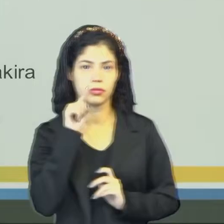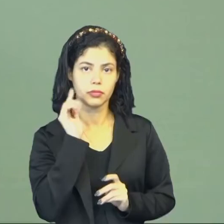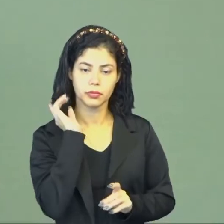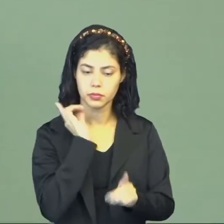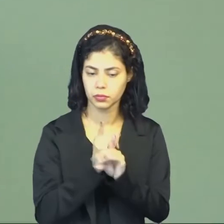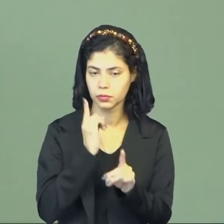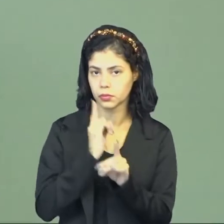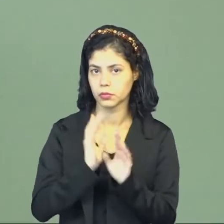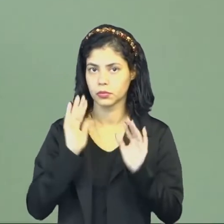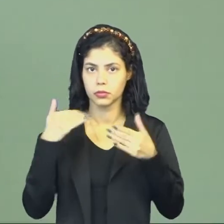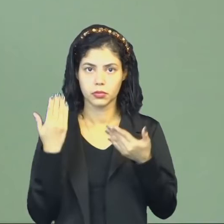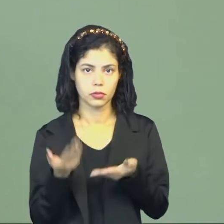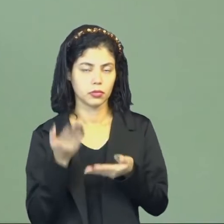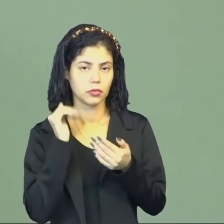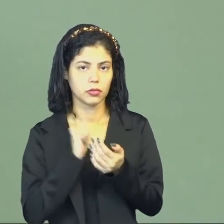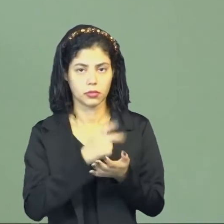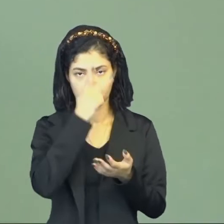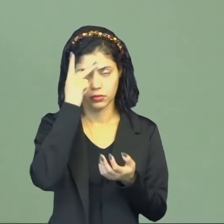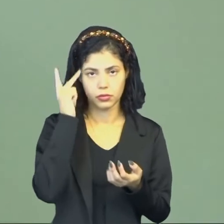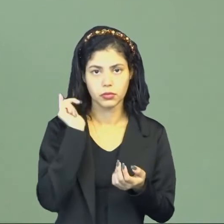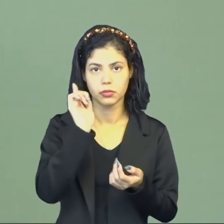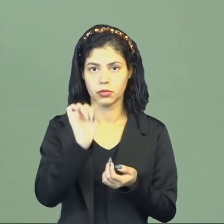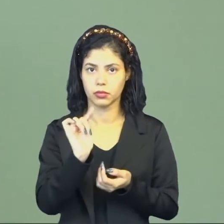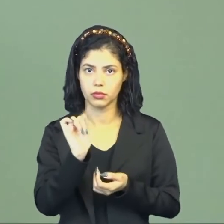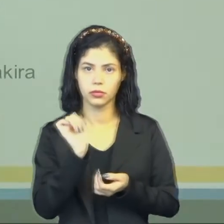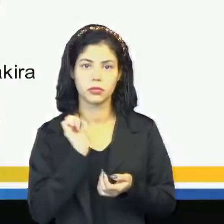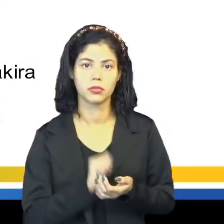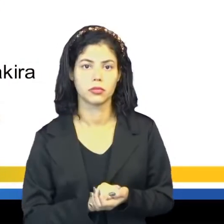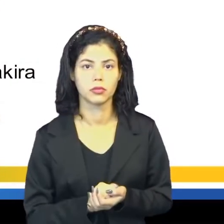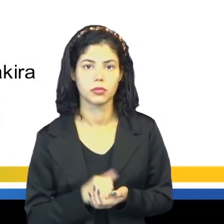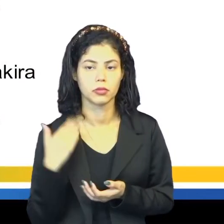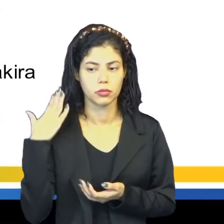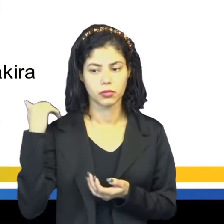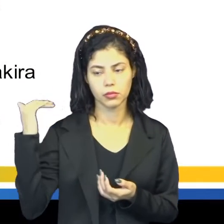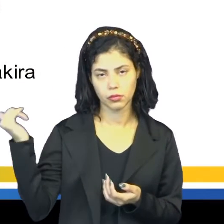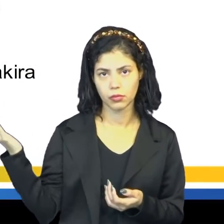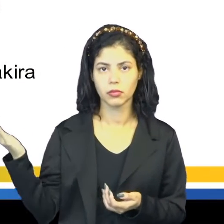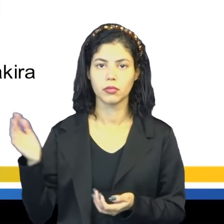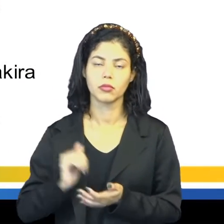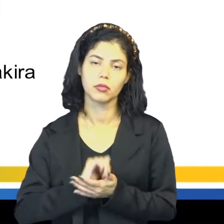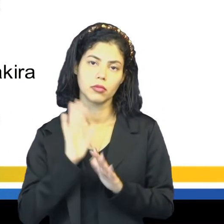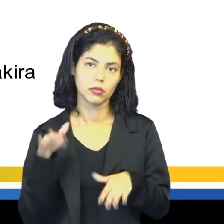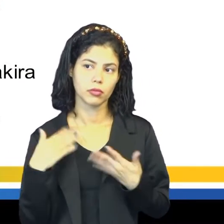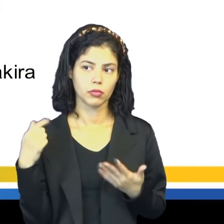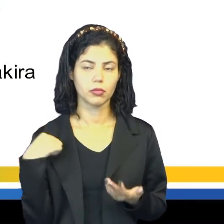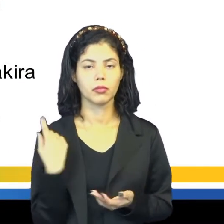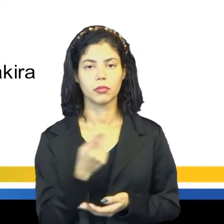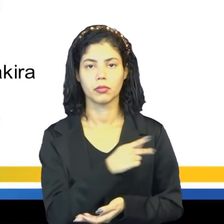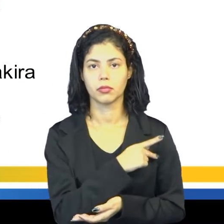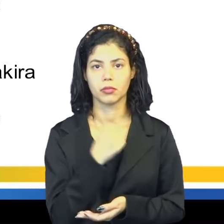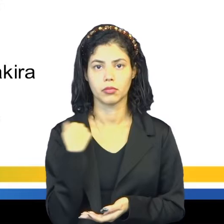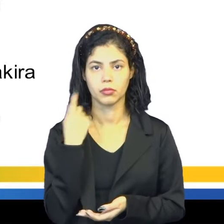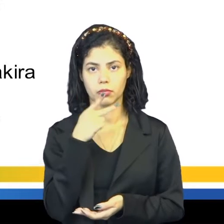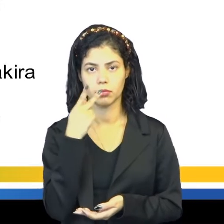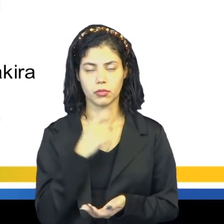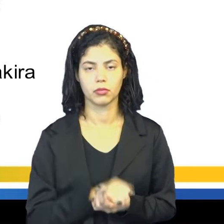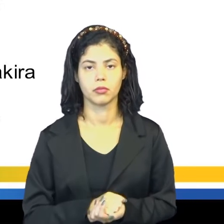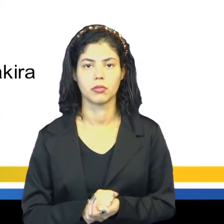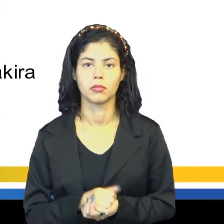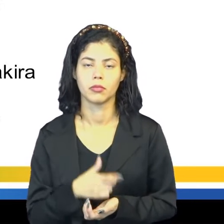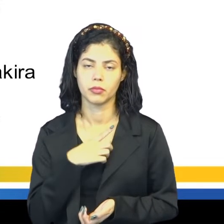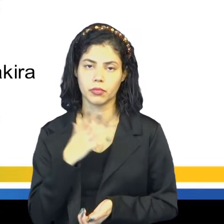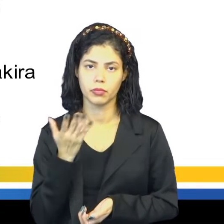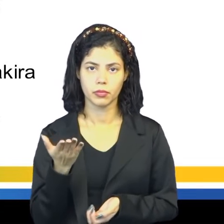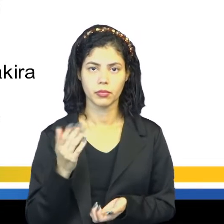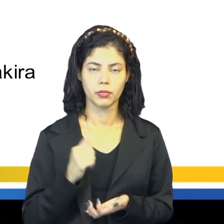vai descobrir qual das pessoas é a famosa, né? De qual pessoa nós estamos falando. Nós